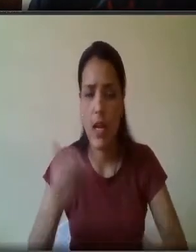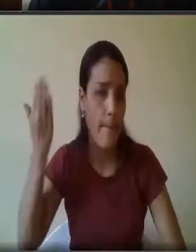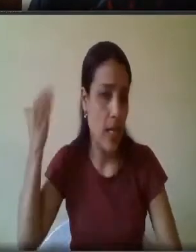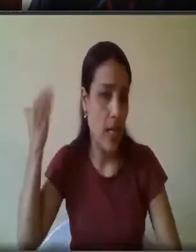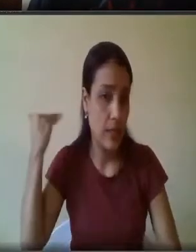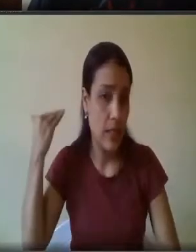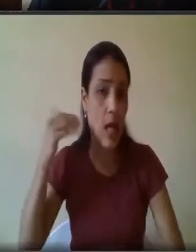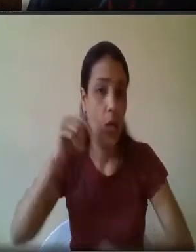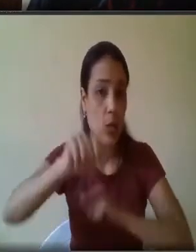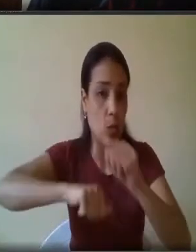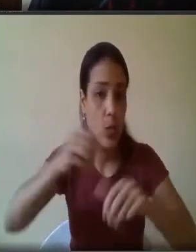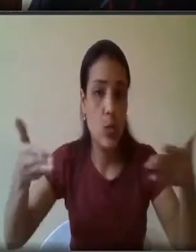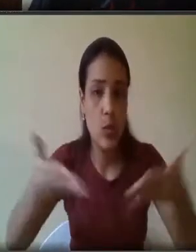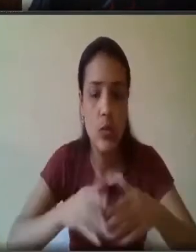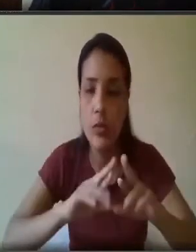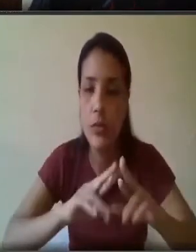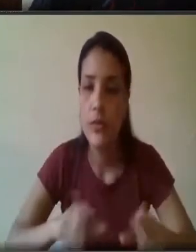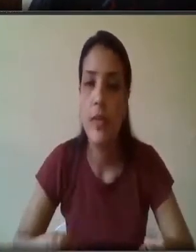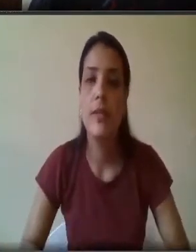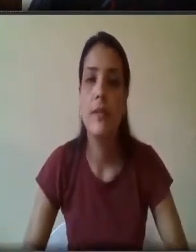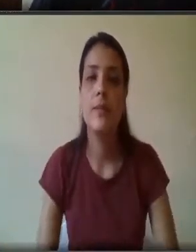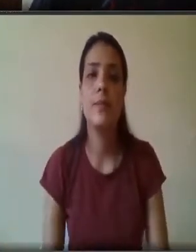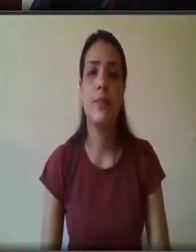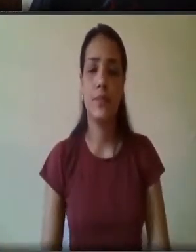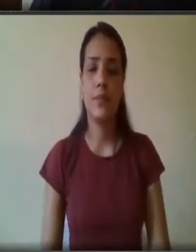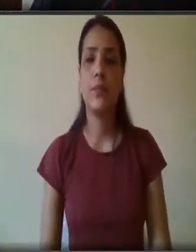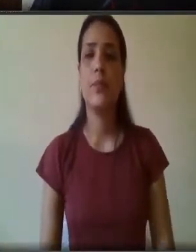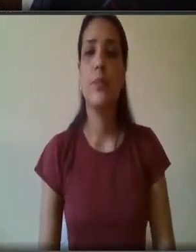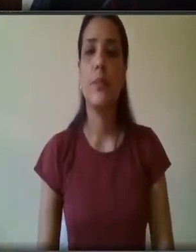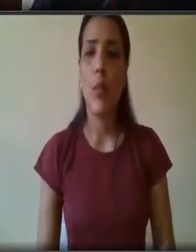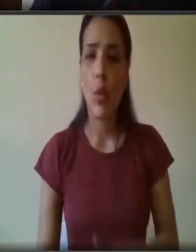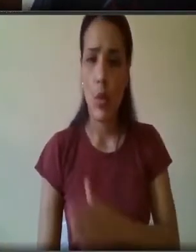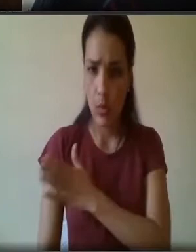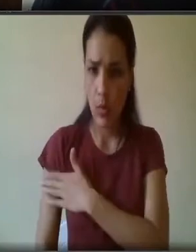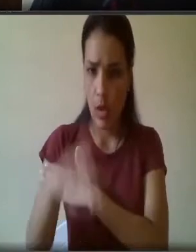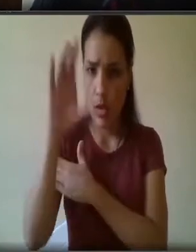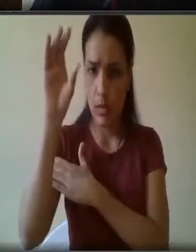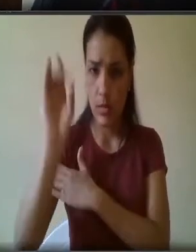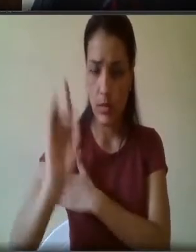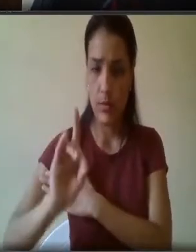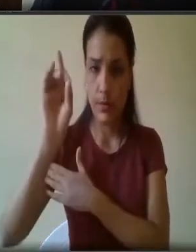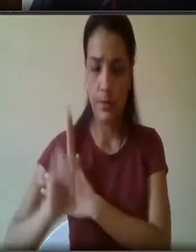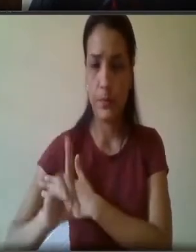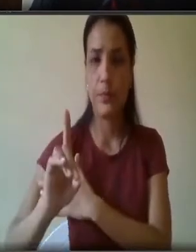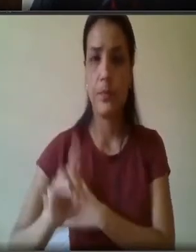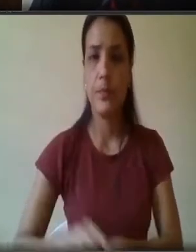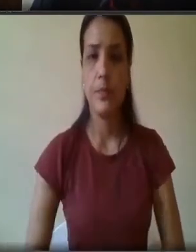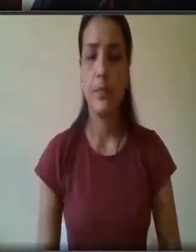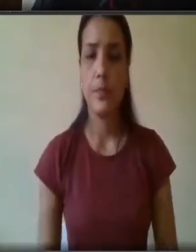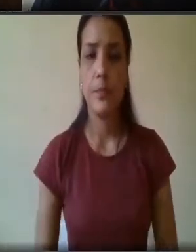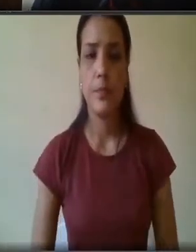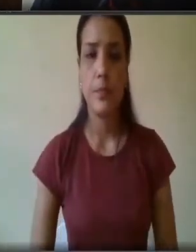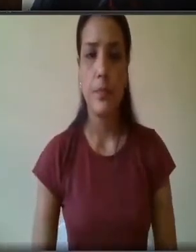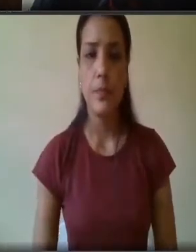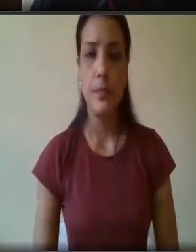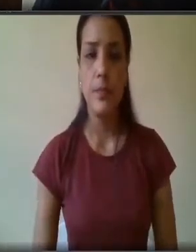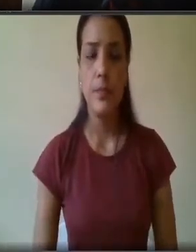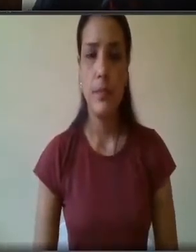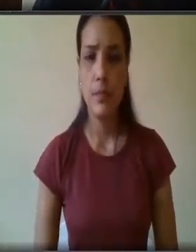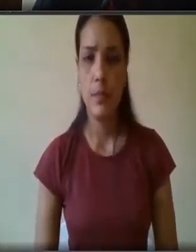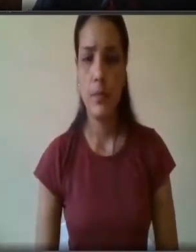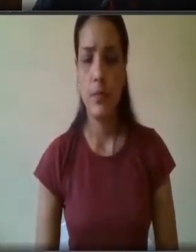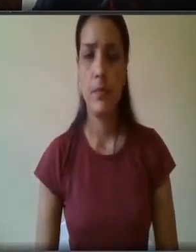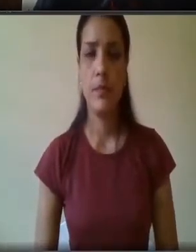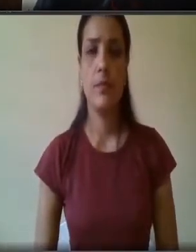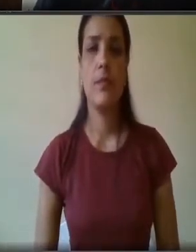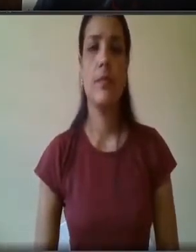esse lado aqui, lado direito. Esse lado direito aqui foi erodido, tá? E ficou um pedaço, ficou